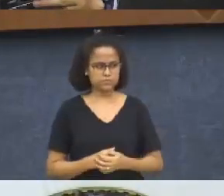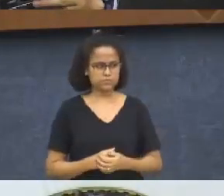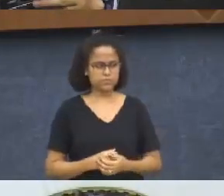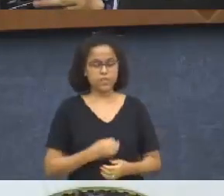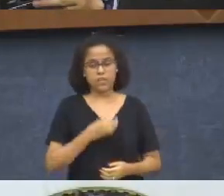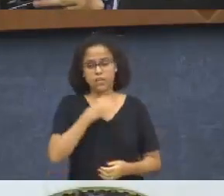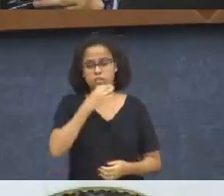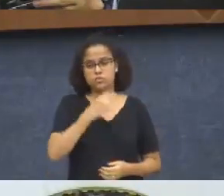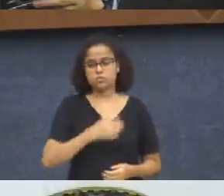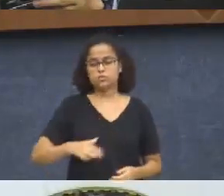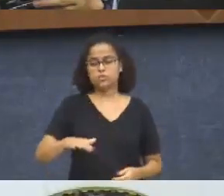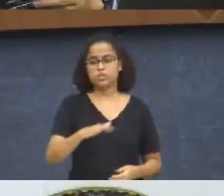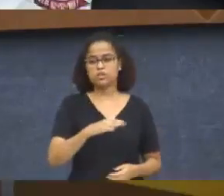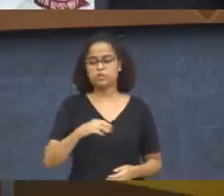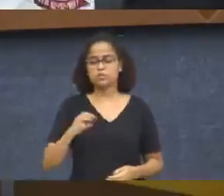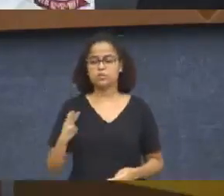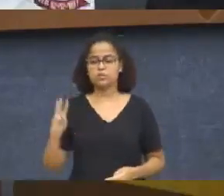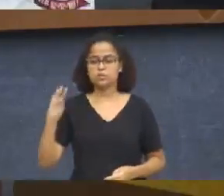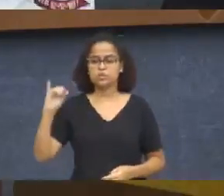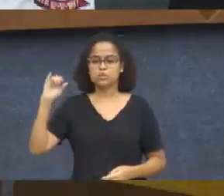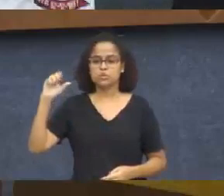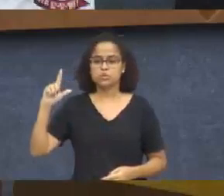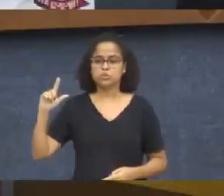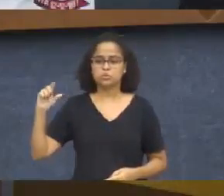Assuntos gerais, vereador Ilcinda Tabu.